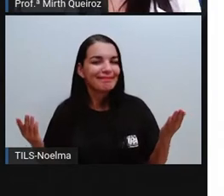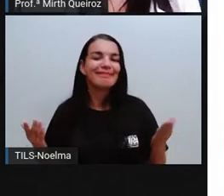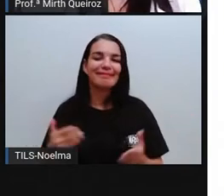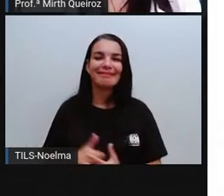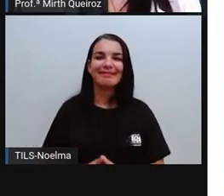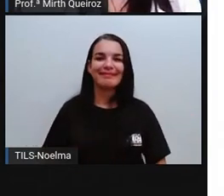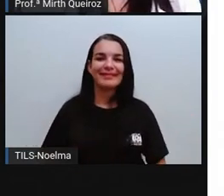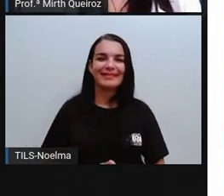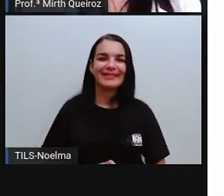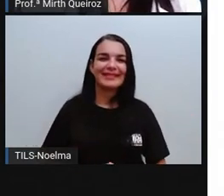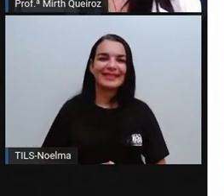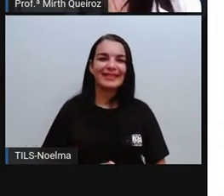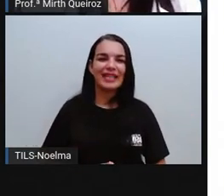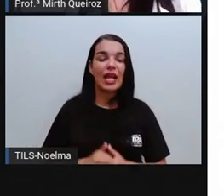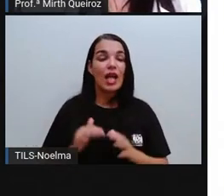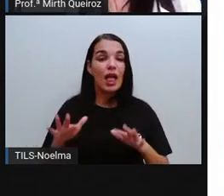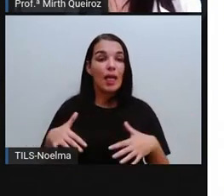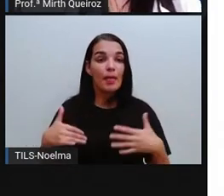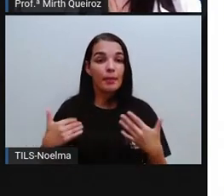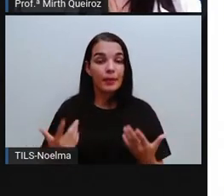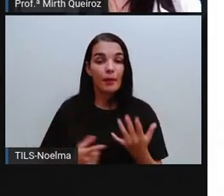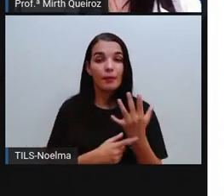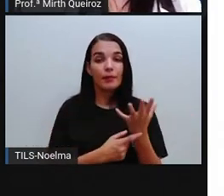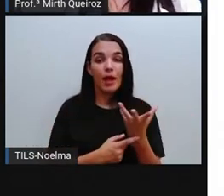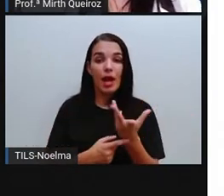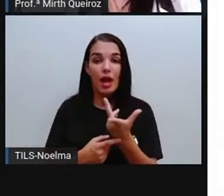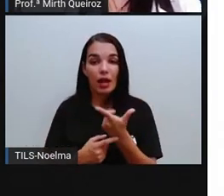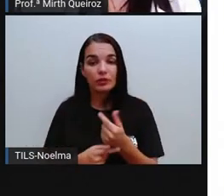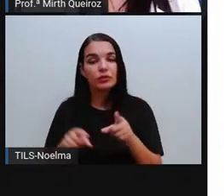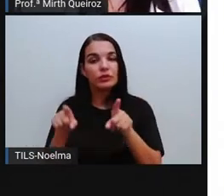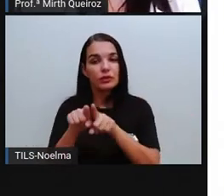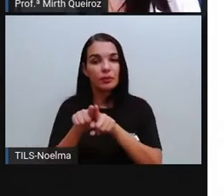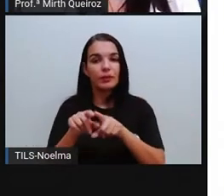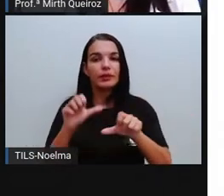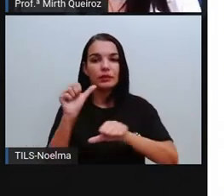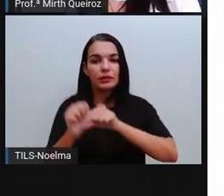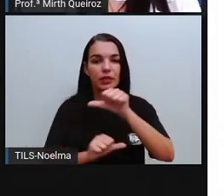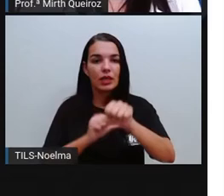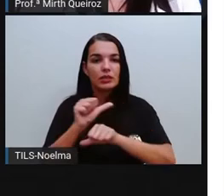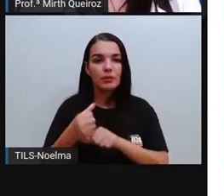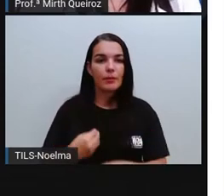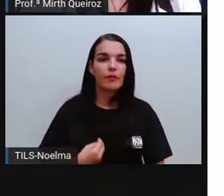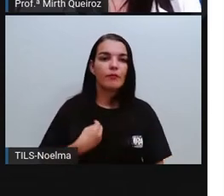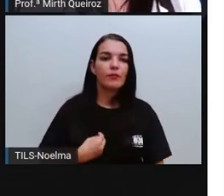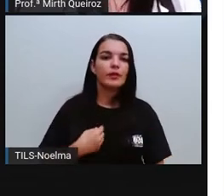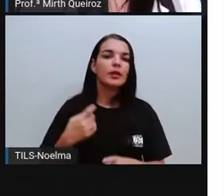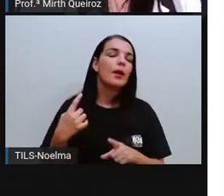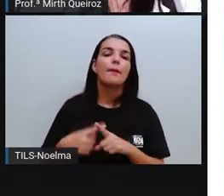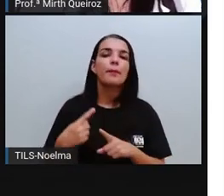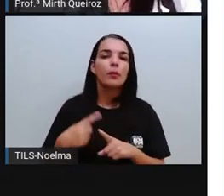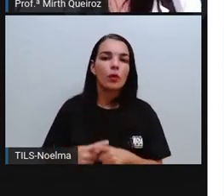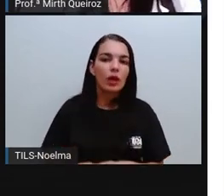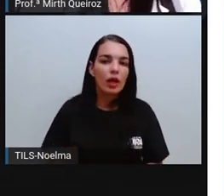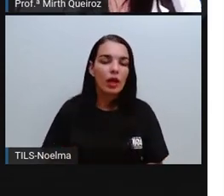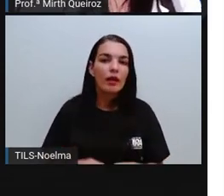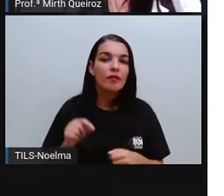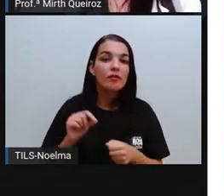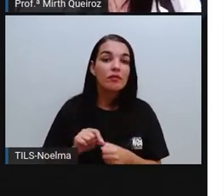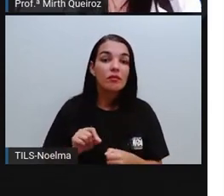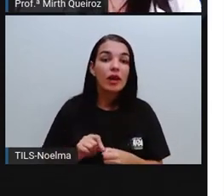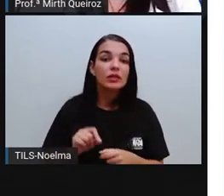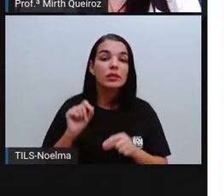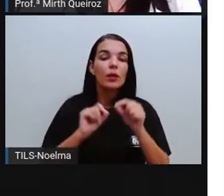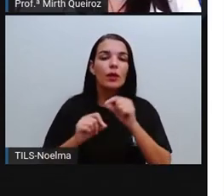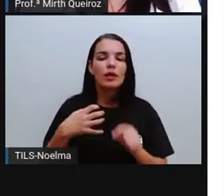a comunidade. Então, a arte, ela transforma a vida, por quê? Porque ela faz com que a gente